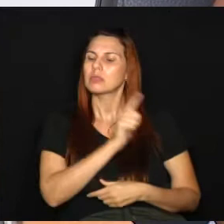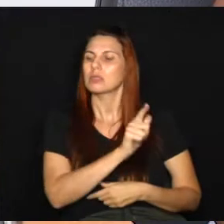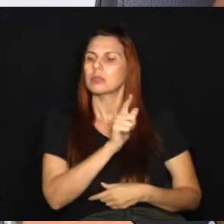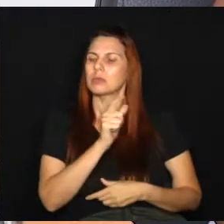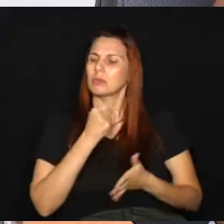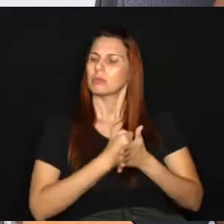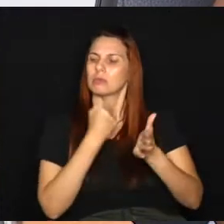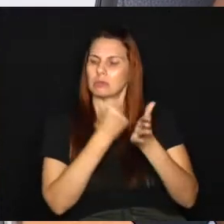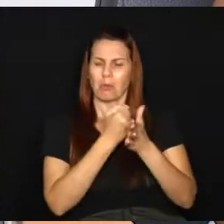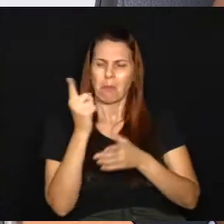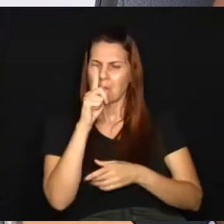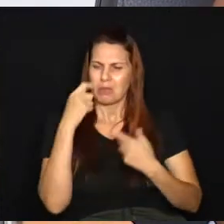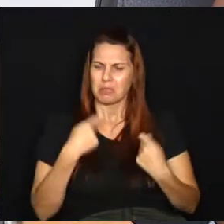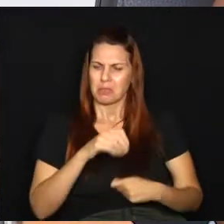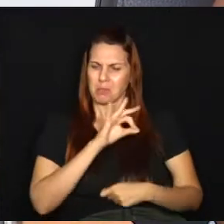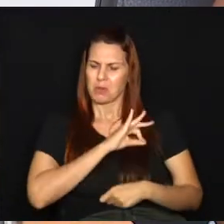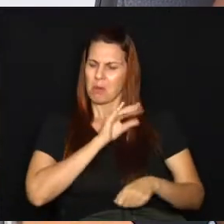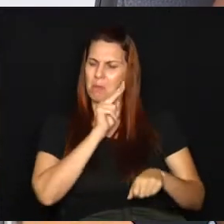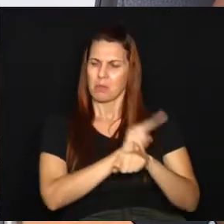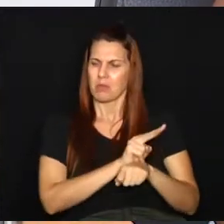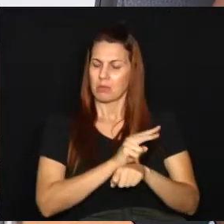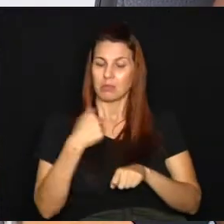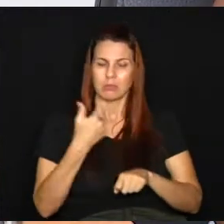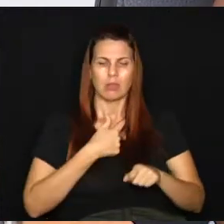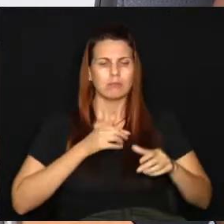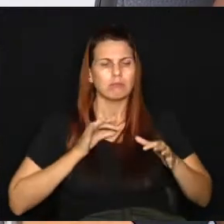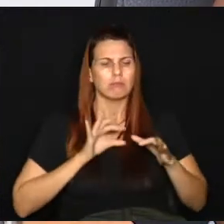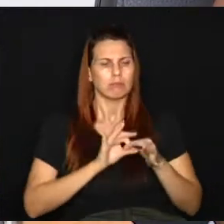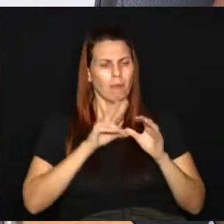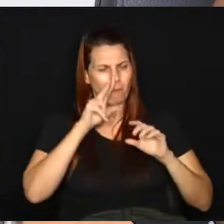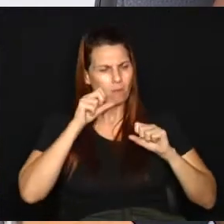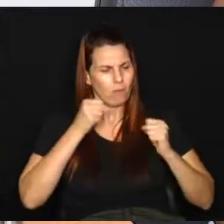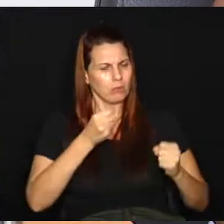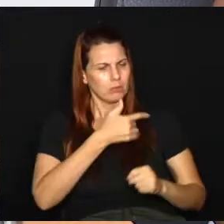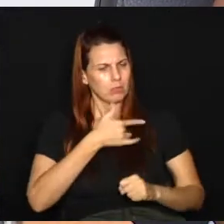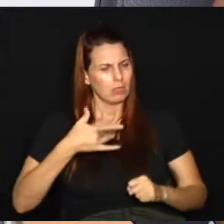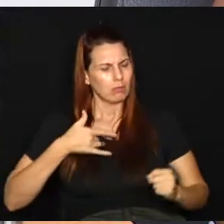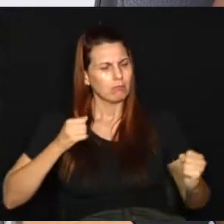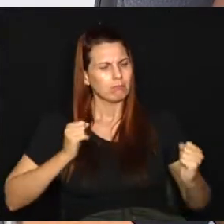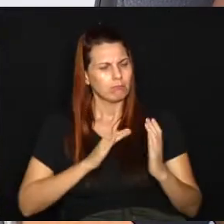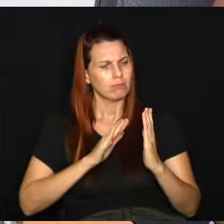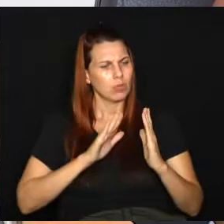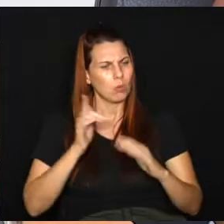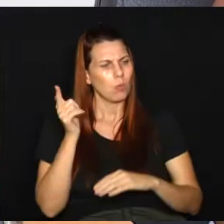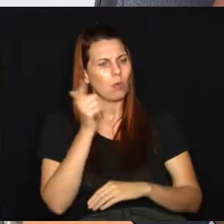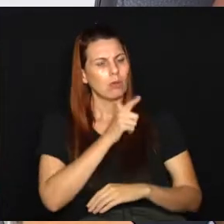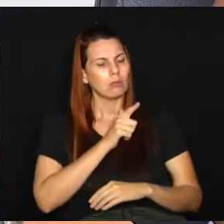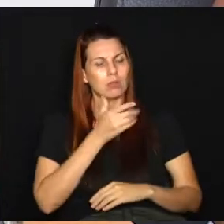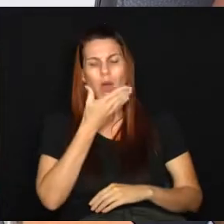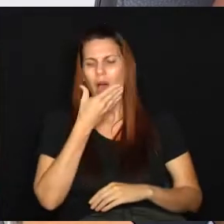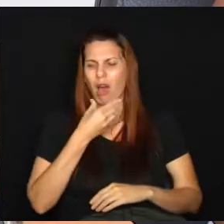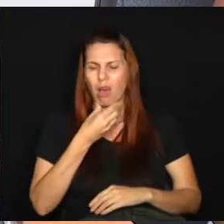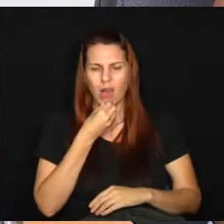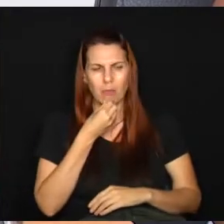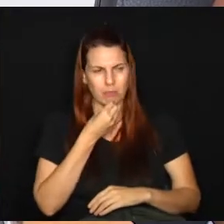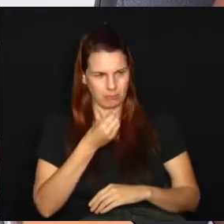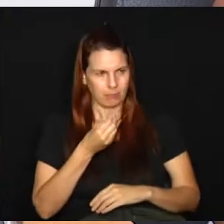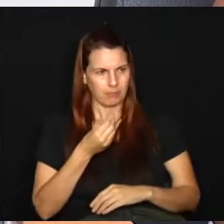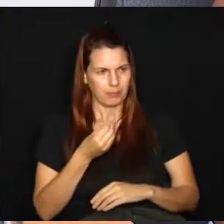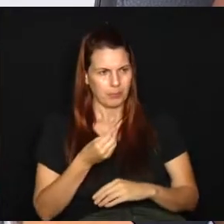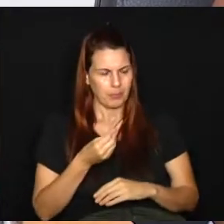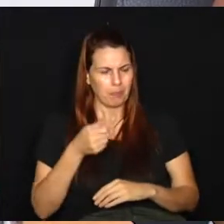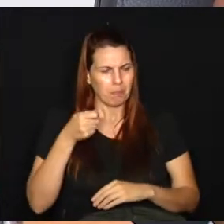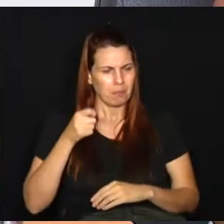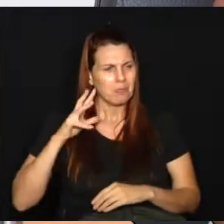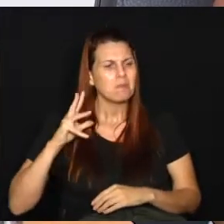da polícia lá dentro. Nós precisamos de nós mesmos ter força e saúde para enfrentar os brutamontes que tem lá valentões, né?